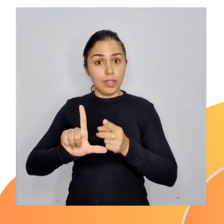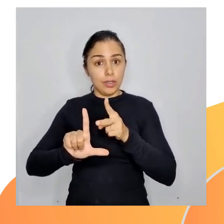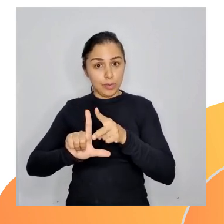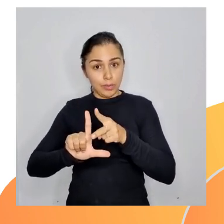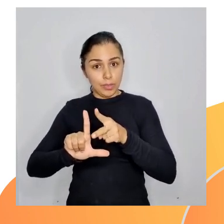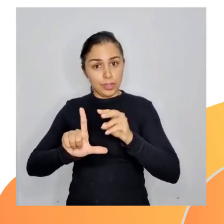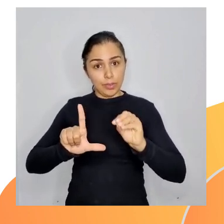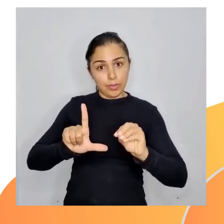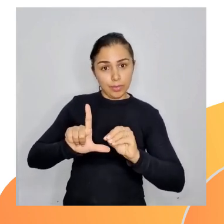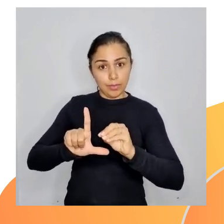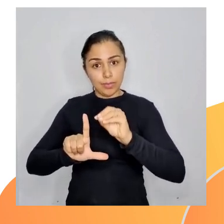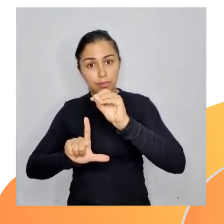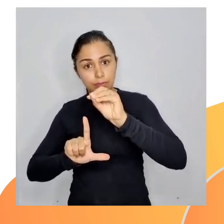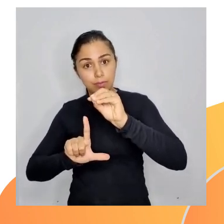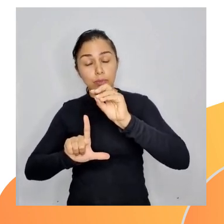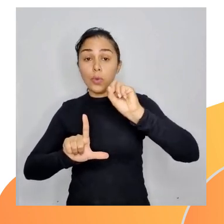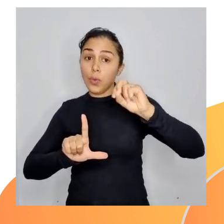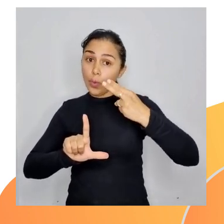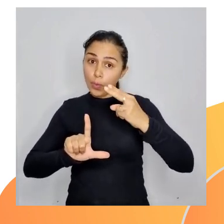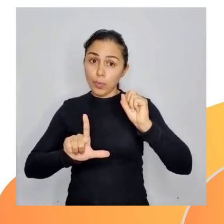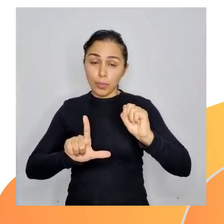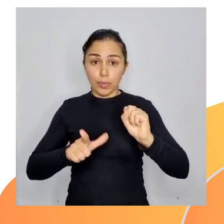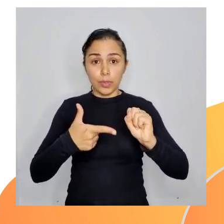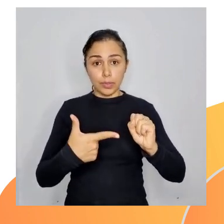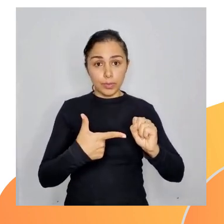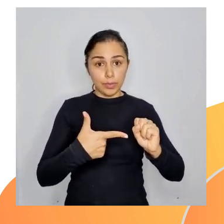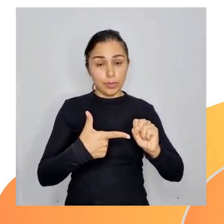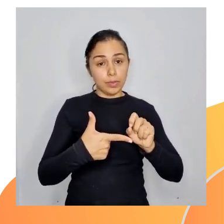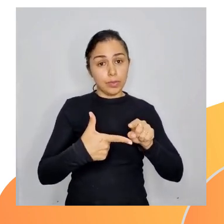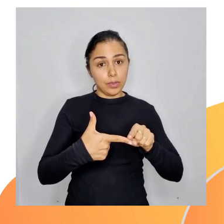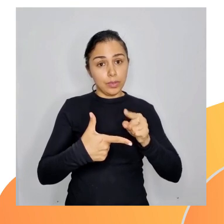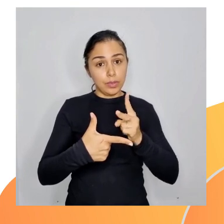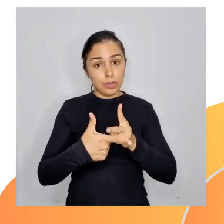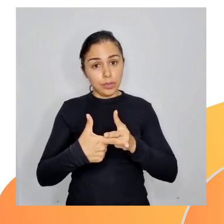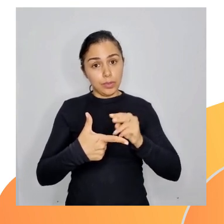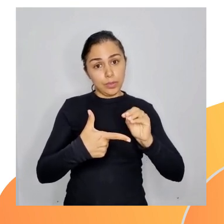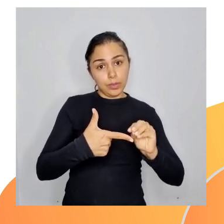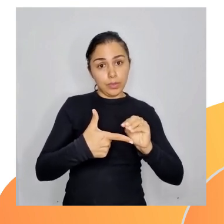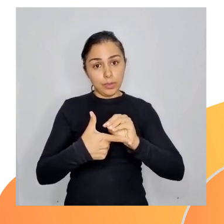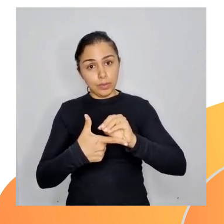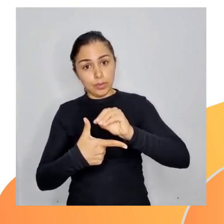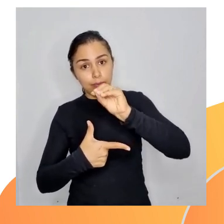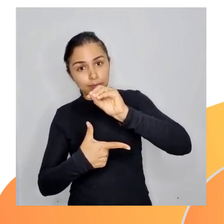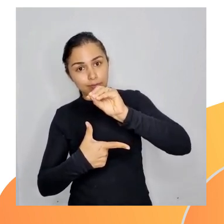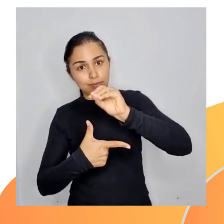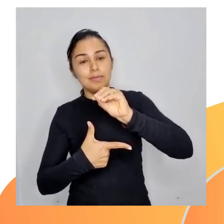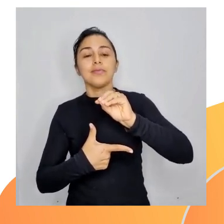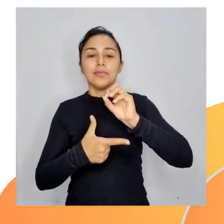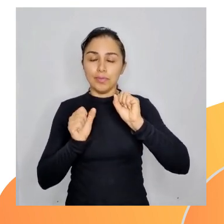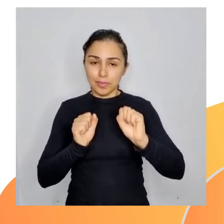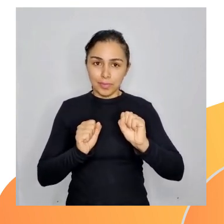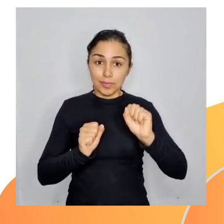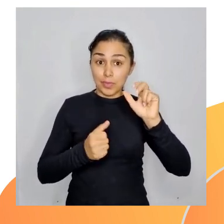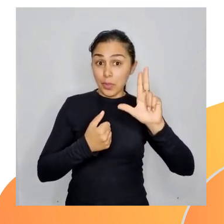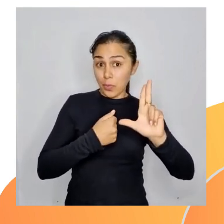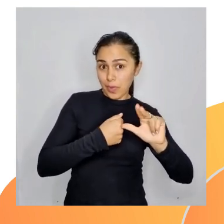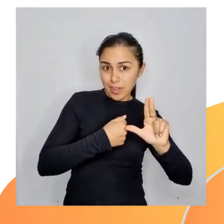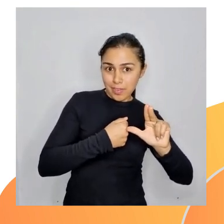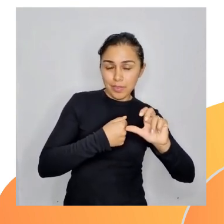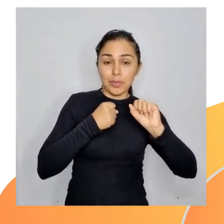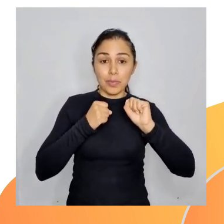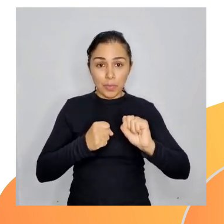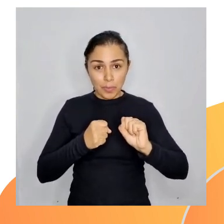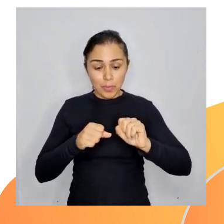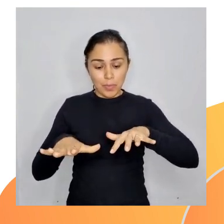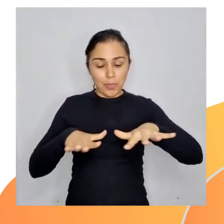desenvolver o movimento de cavalo 2 casas para o lado e uma para cima, tá certo? Dessa forma,